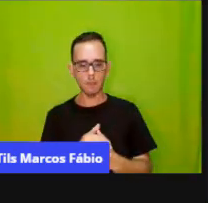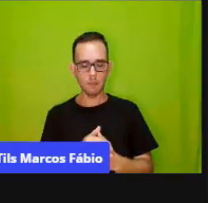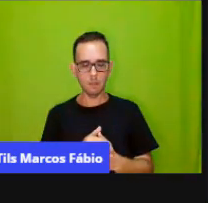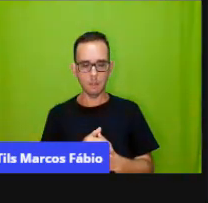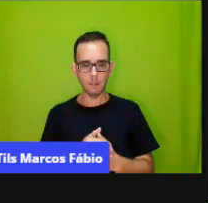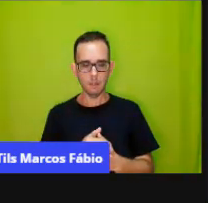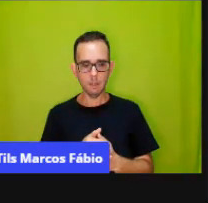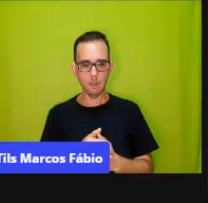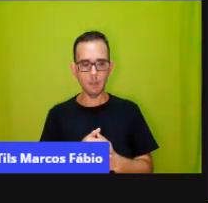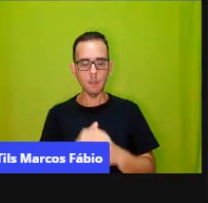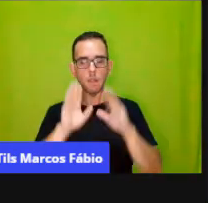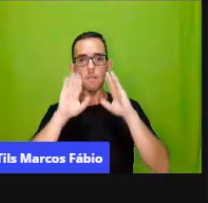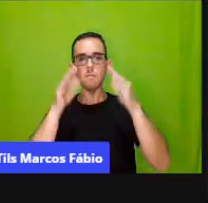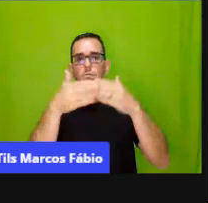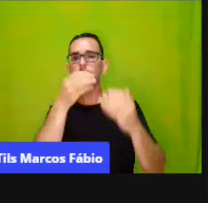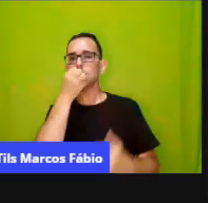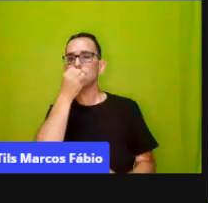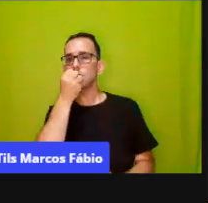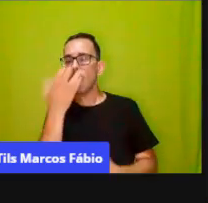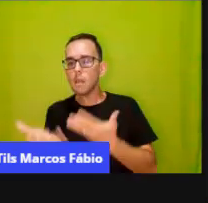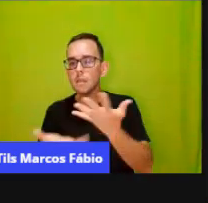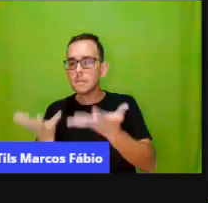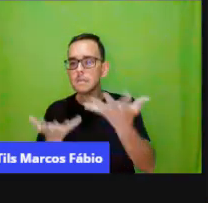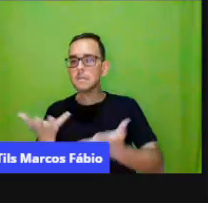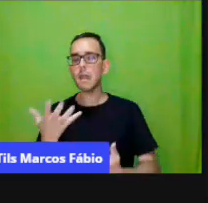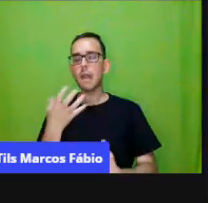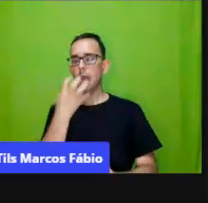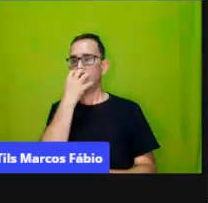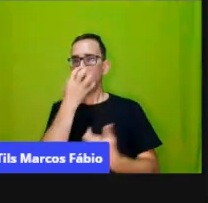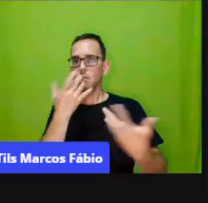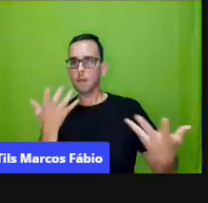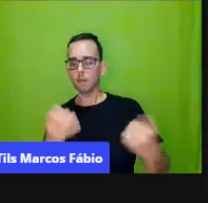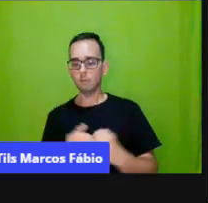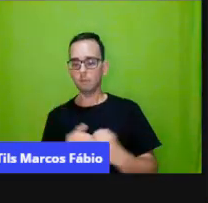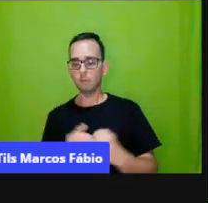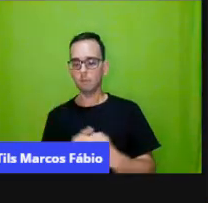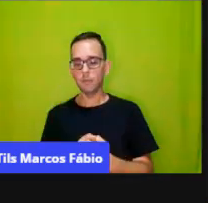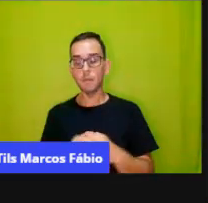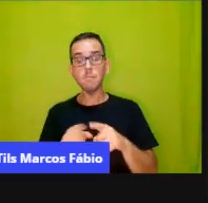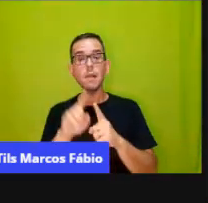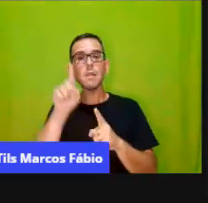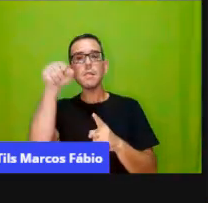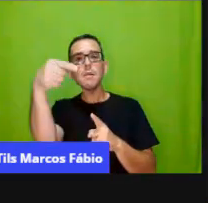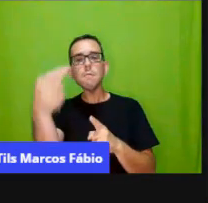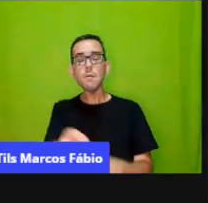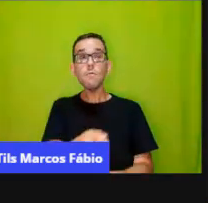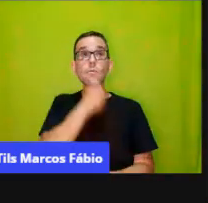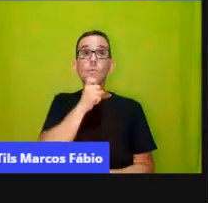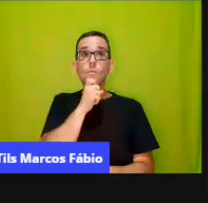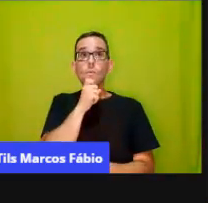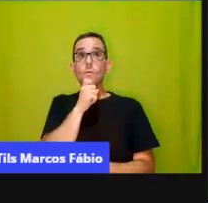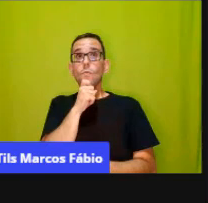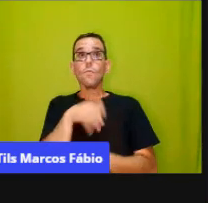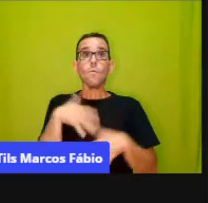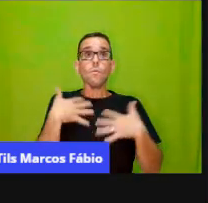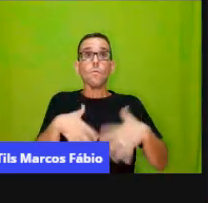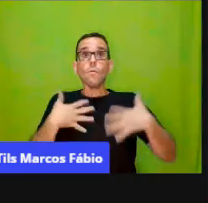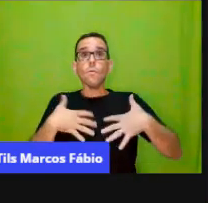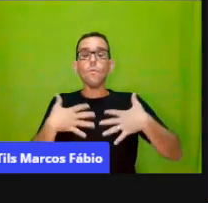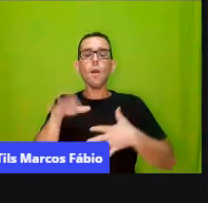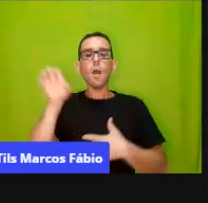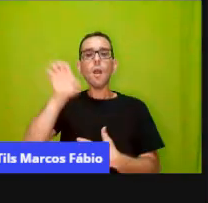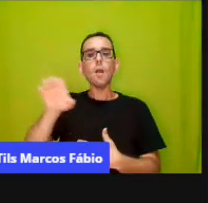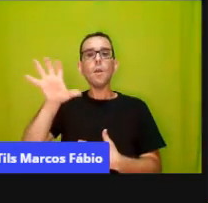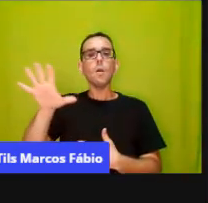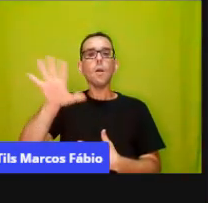área do bem-estar animal, porque ele é um vídeo que não é uma realidade para nós, mas após um inverno rigoroso no norte da Europa, essas